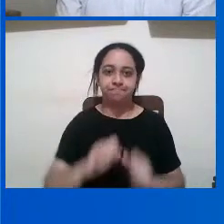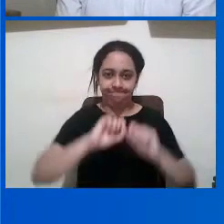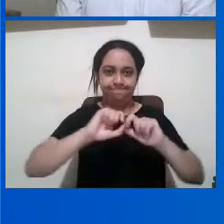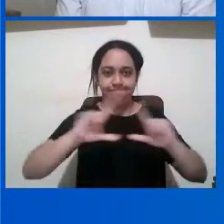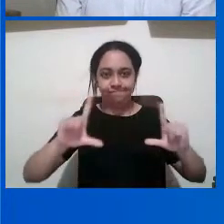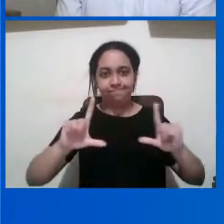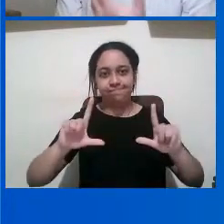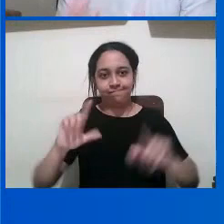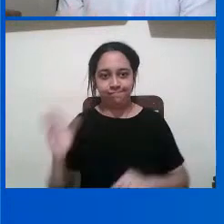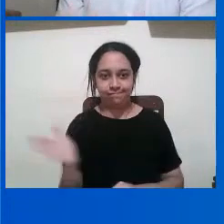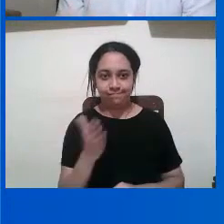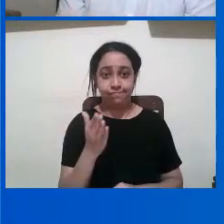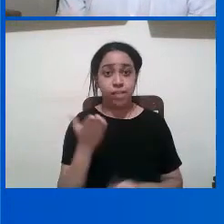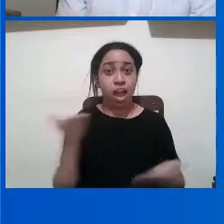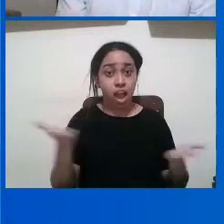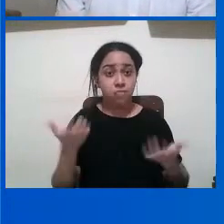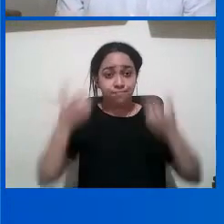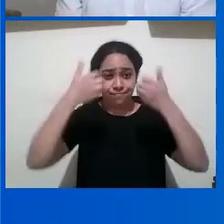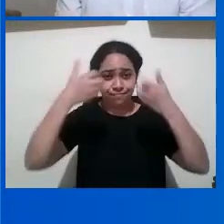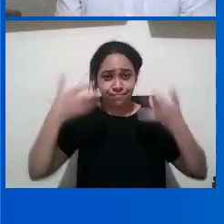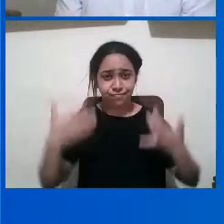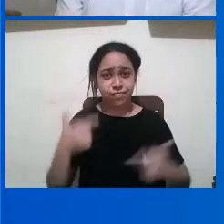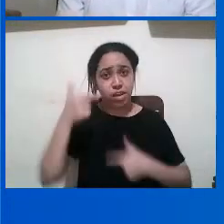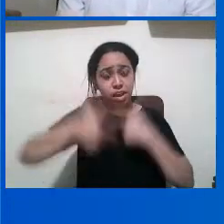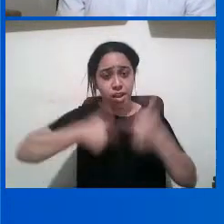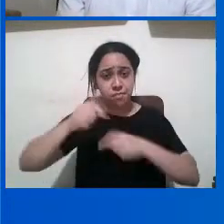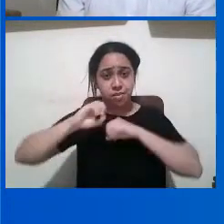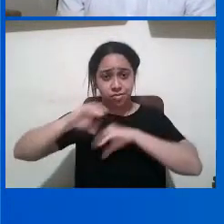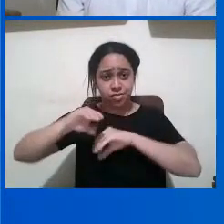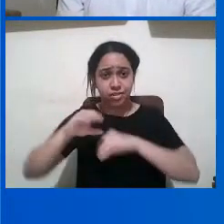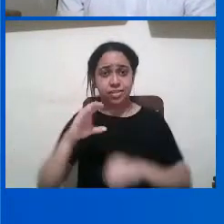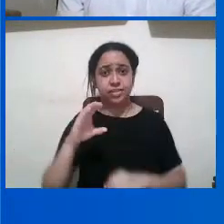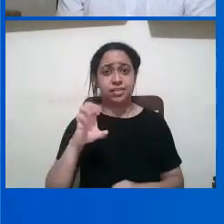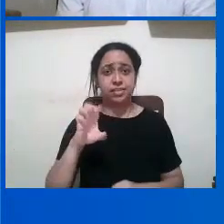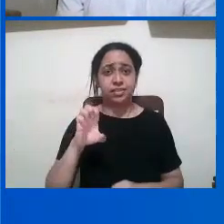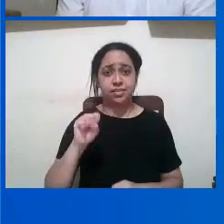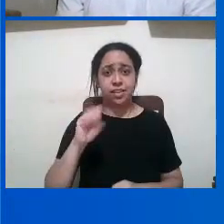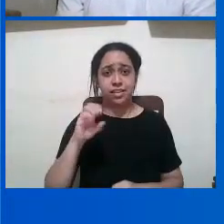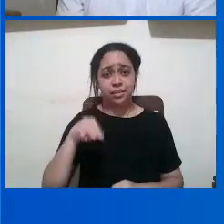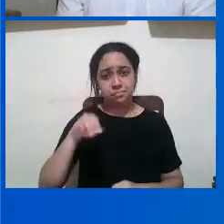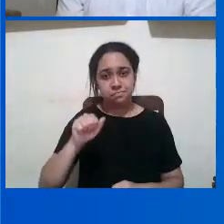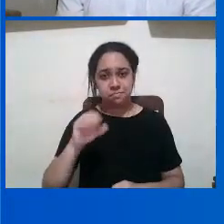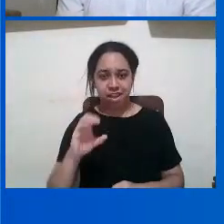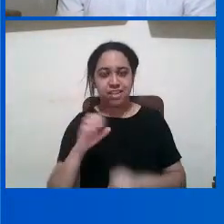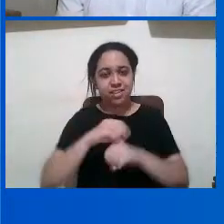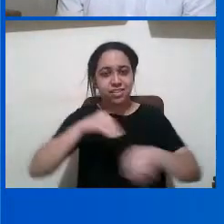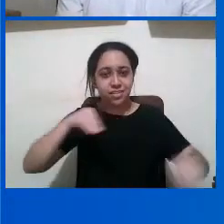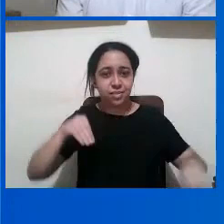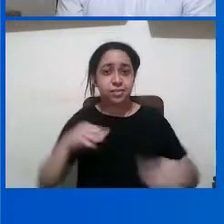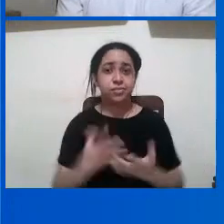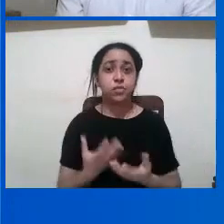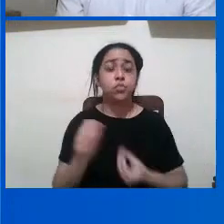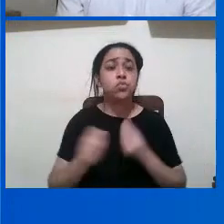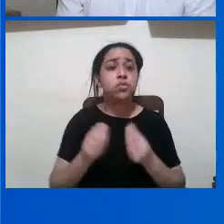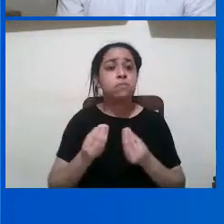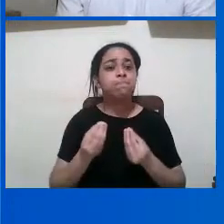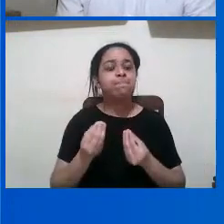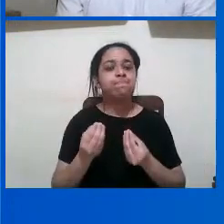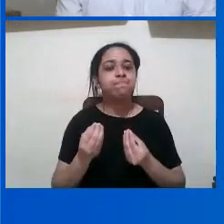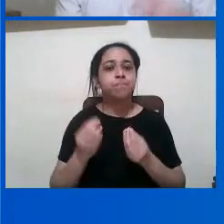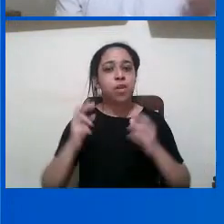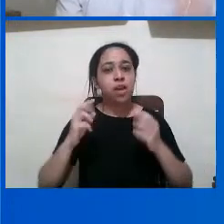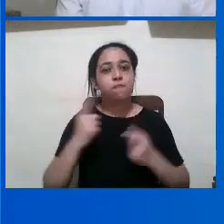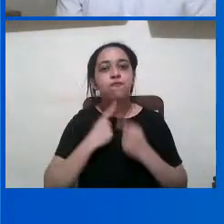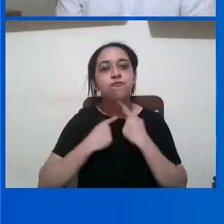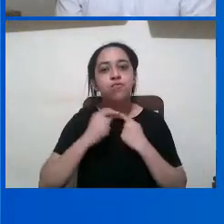e agora eu falo das ações educacionais nos seus Mac EAD com a expectativa de aprimoramento dos